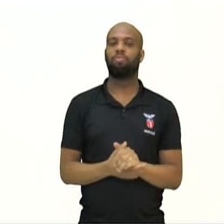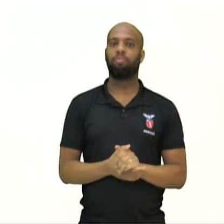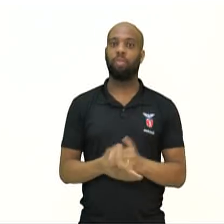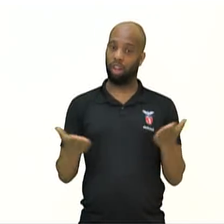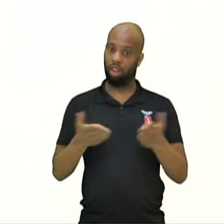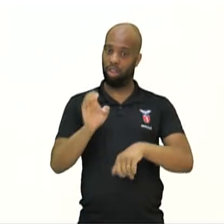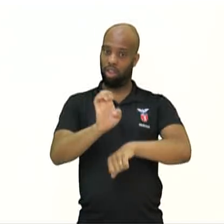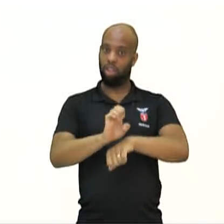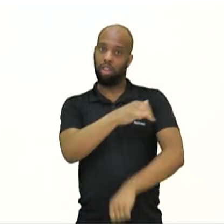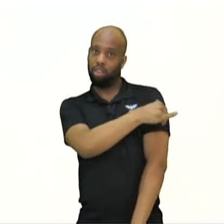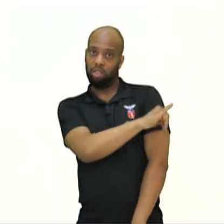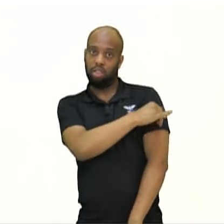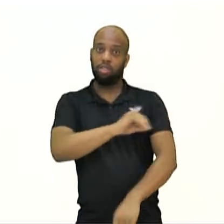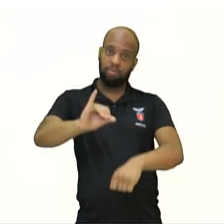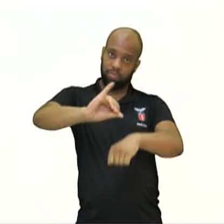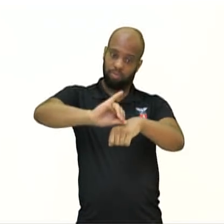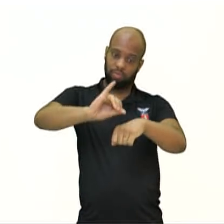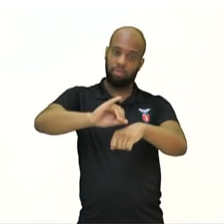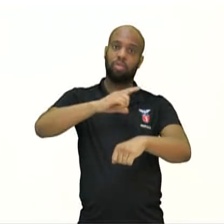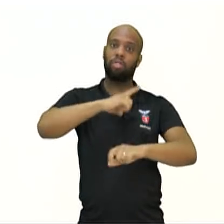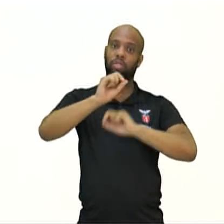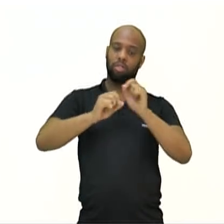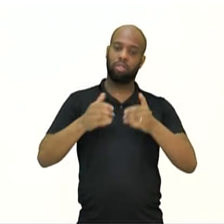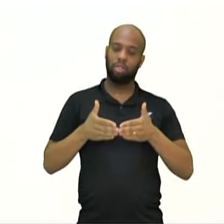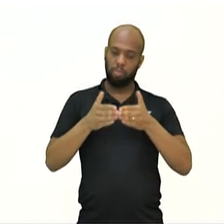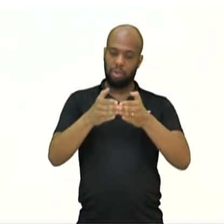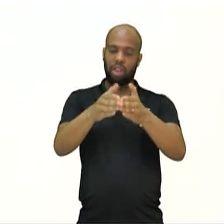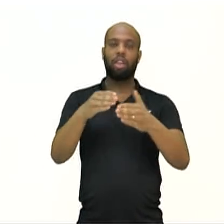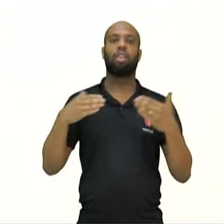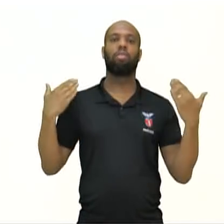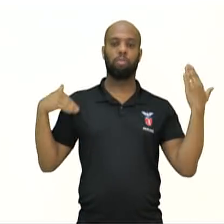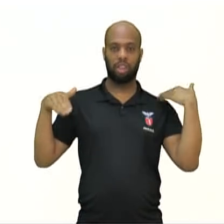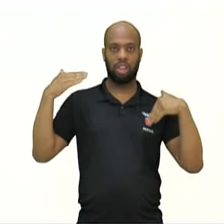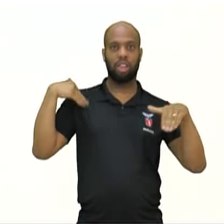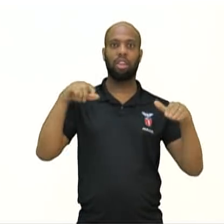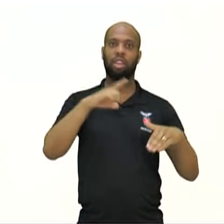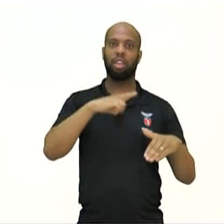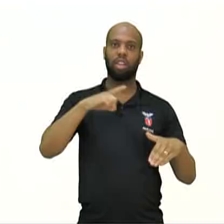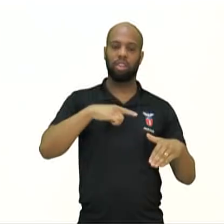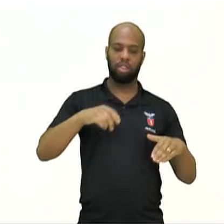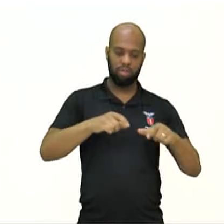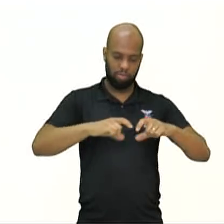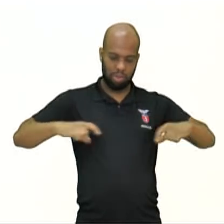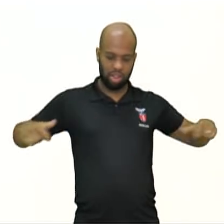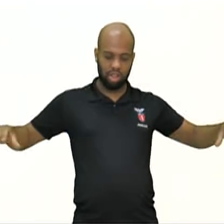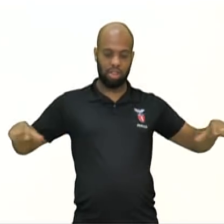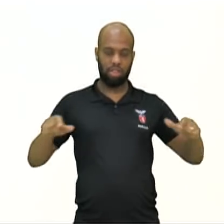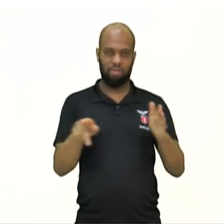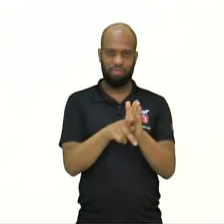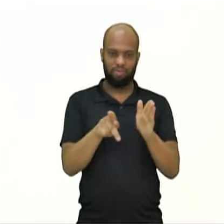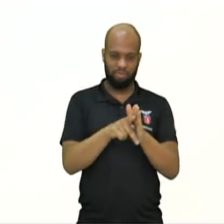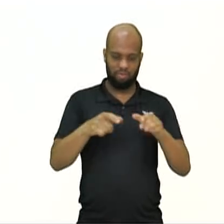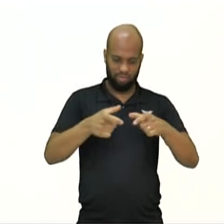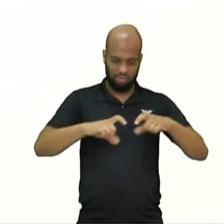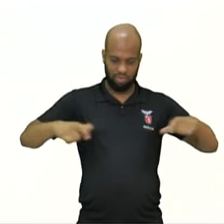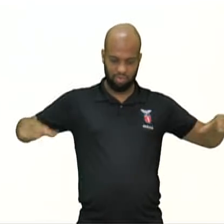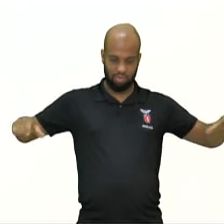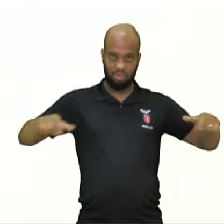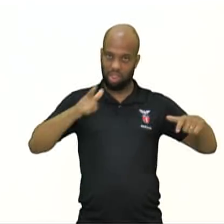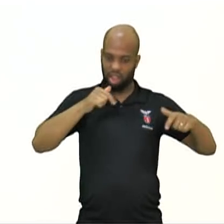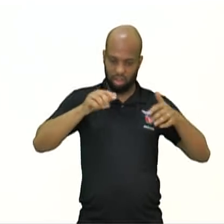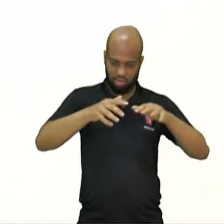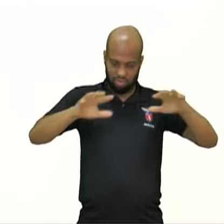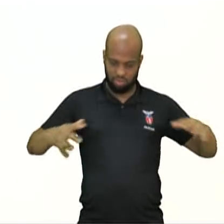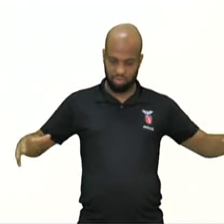Rio de Janeiro, capital, há o passeio pela belíssima Baía de Guanabara. Nele, irá